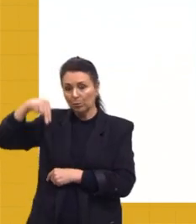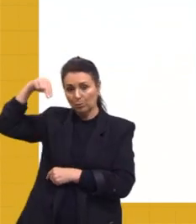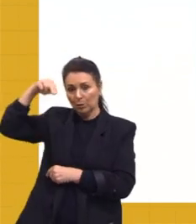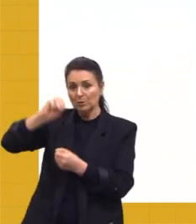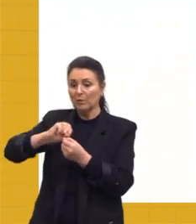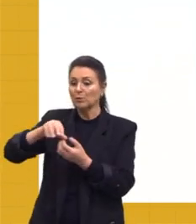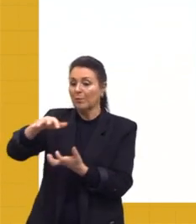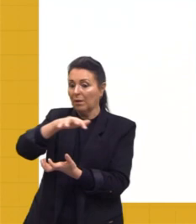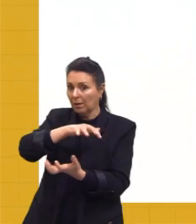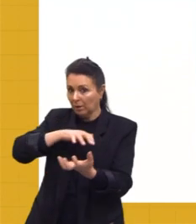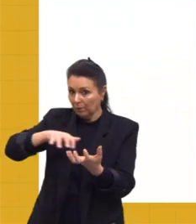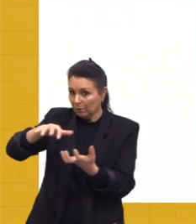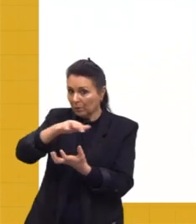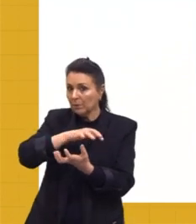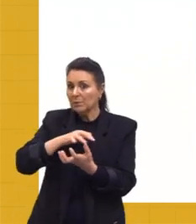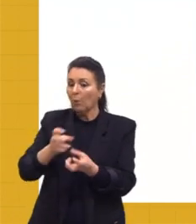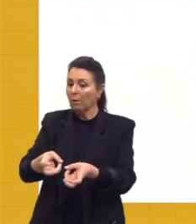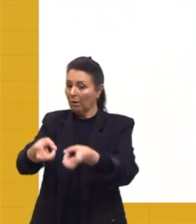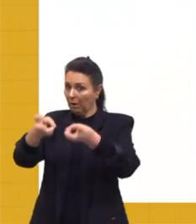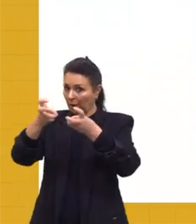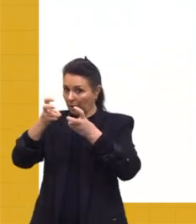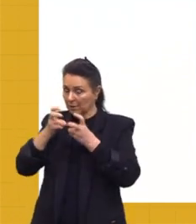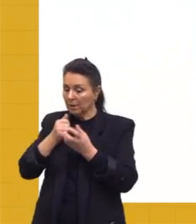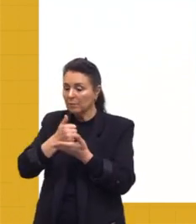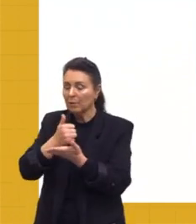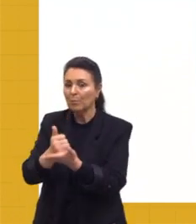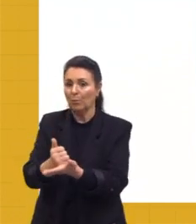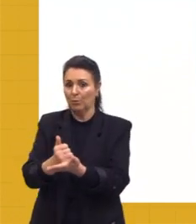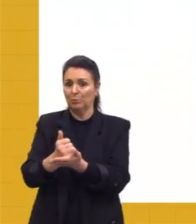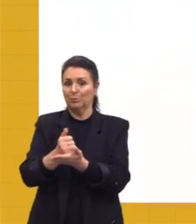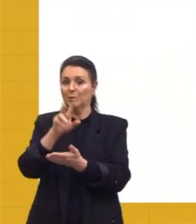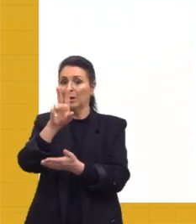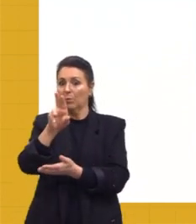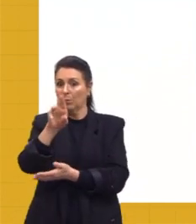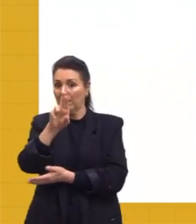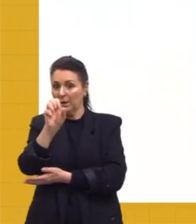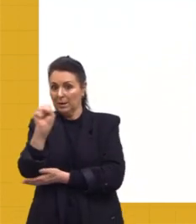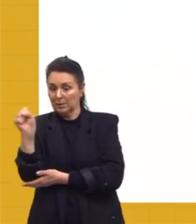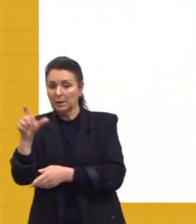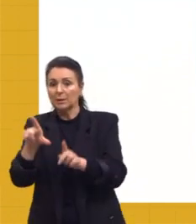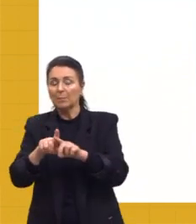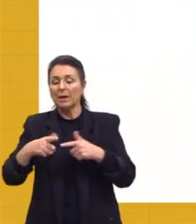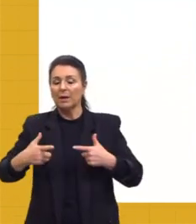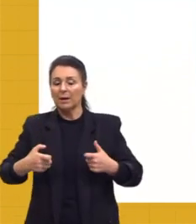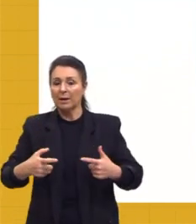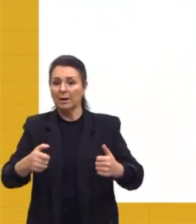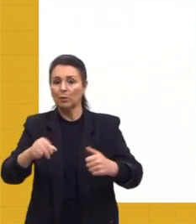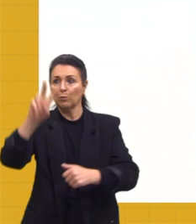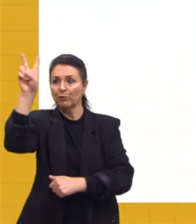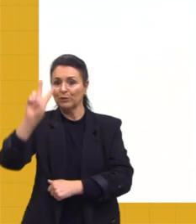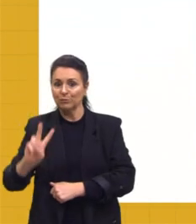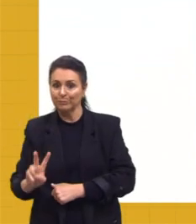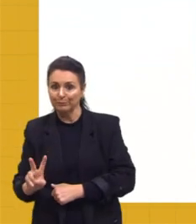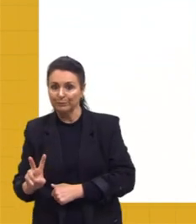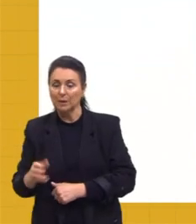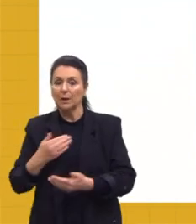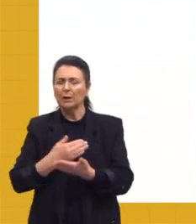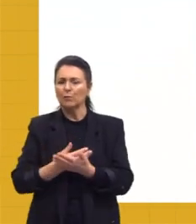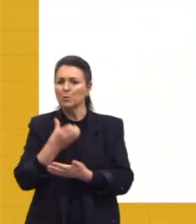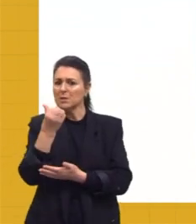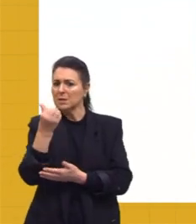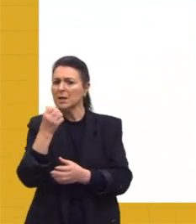revolução né recebe incentivo aí da da Rússia né e a Guerra do Vietnã Guerra do Vietnã EA durou seis anos